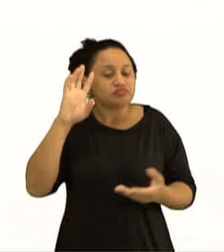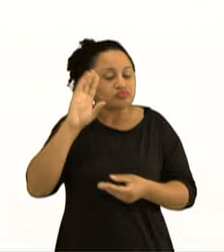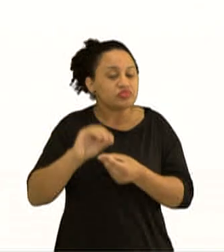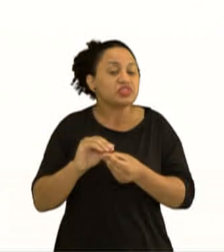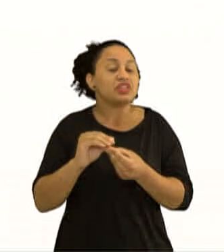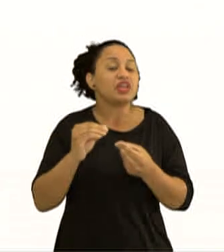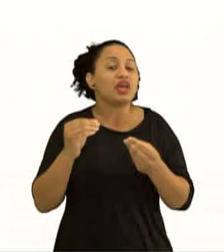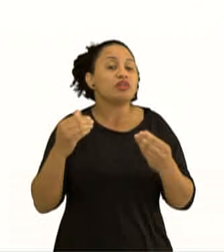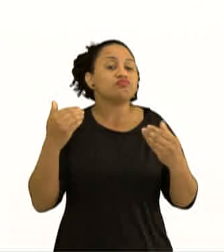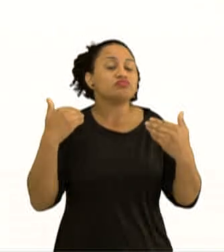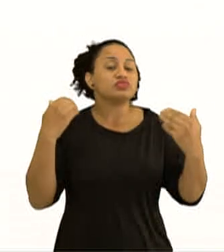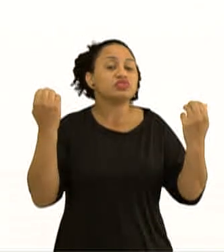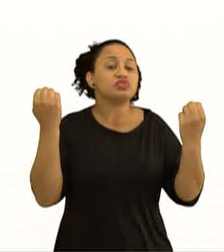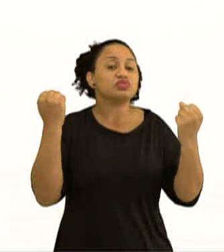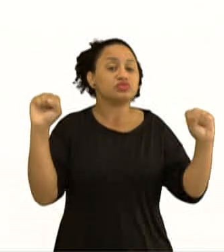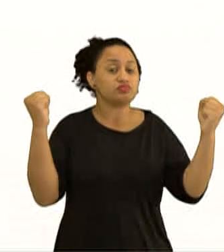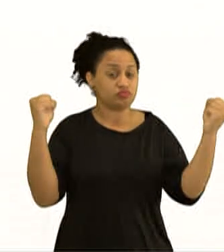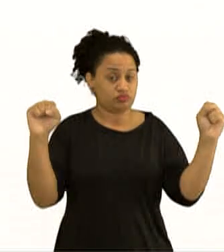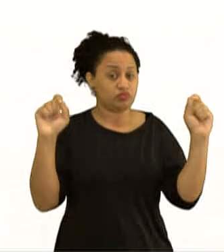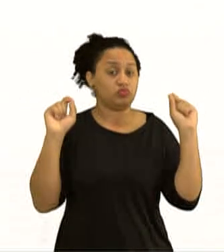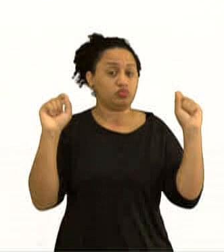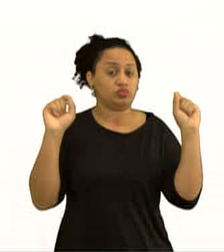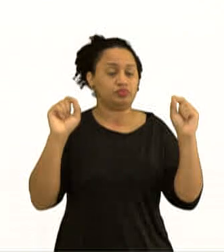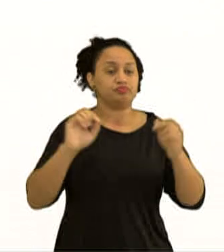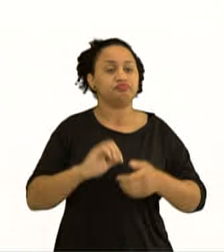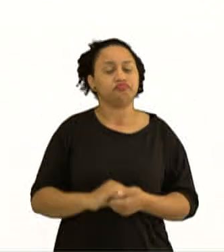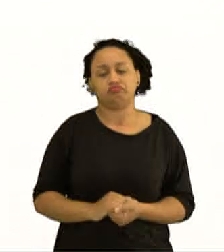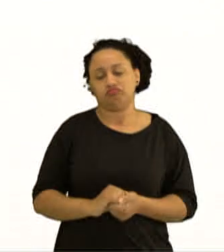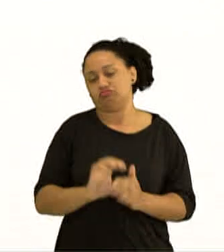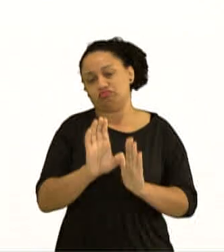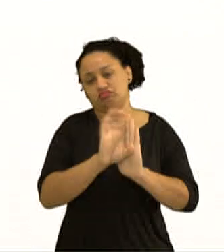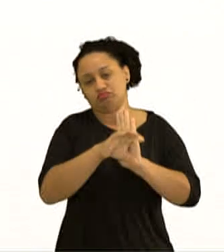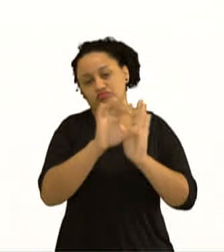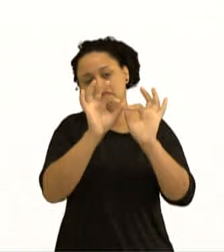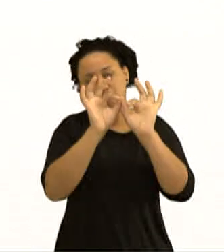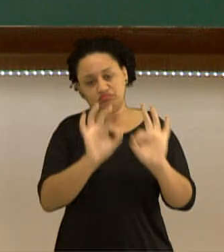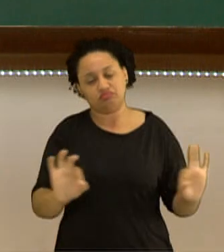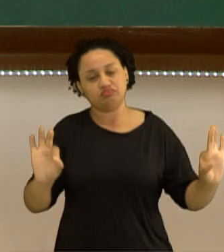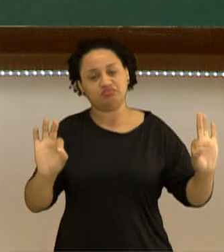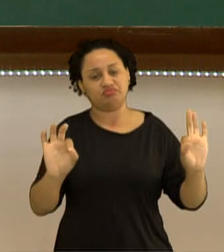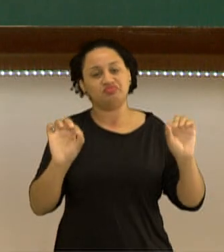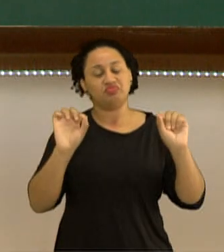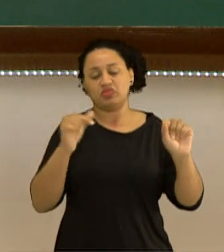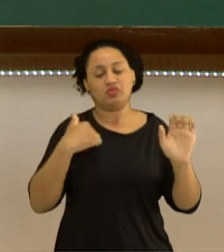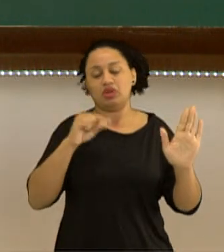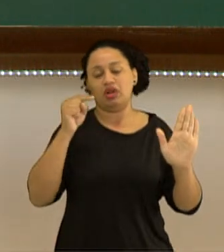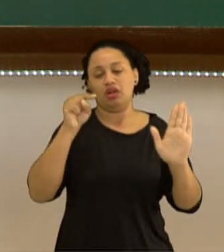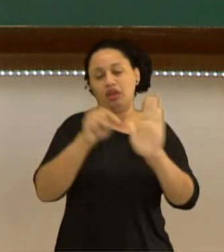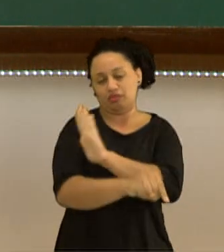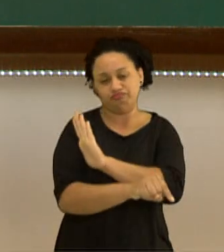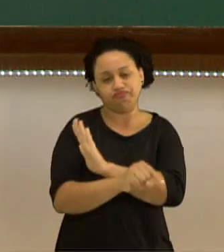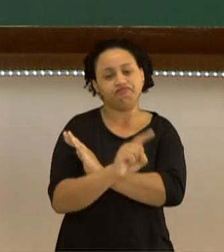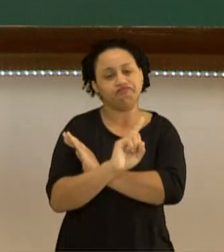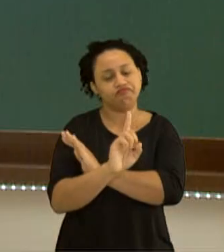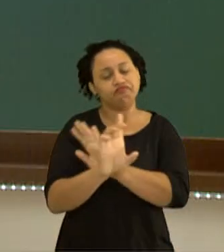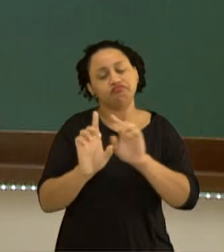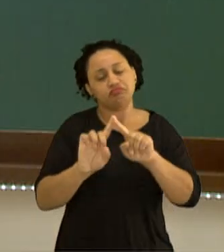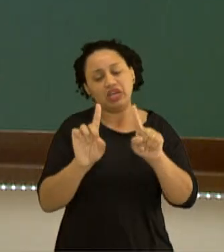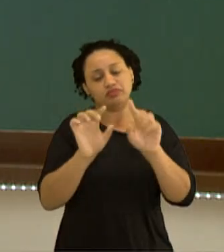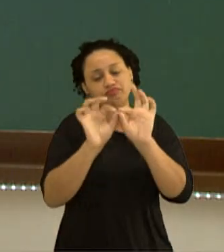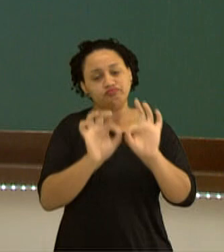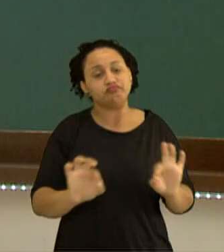primeiramente. Então a ginástica, um conceito muito simples, que é o que a gente vai abordar aqui sem aprofundar tanto, de maneira